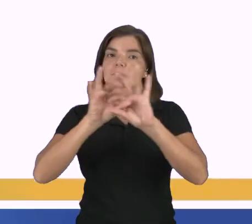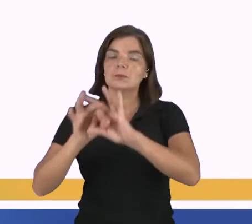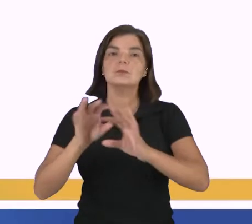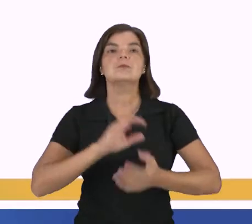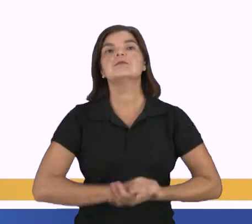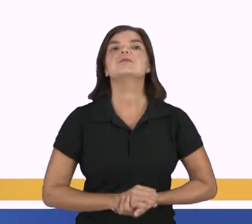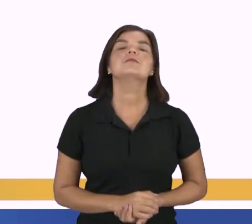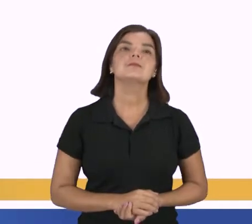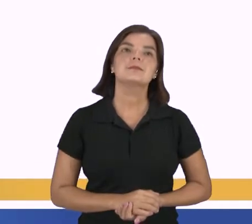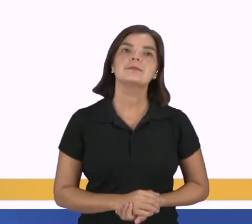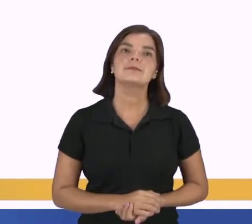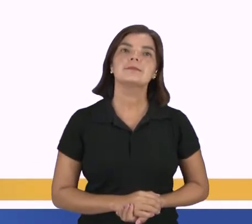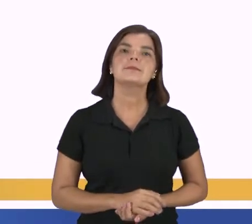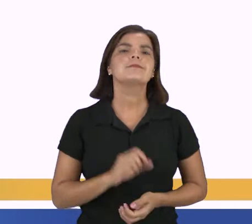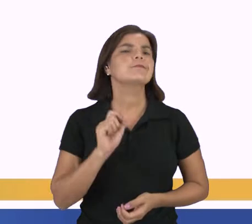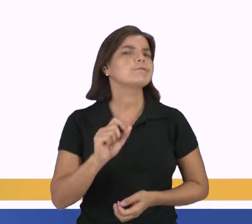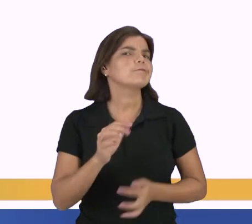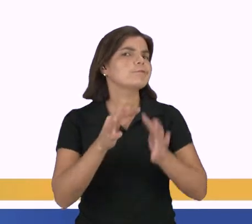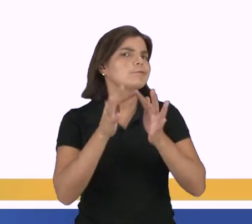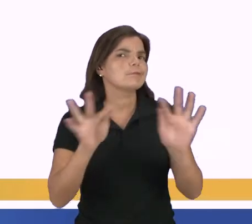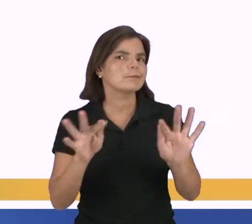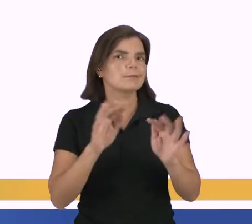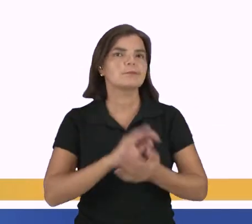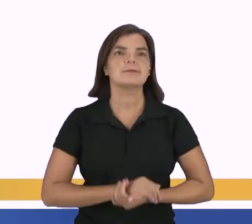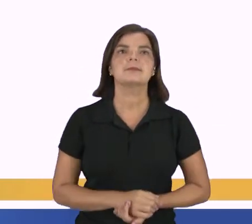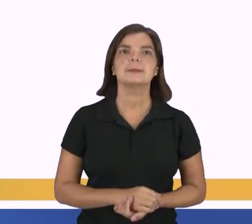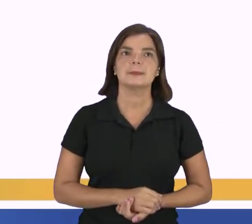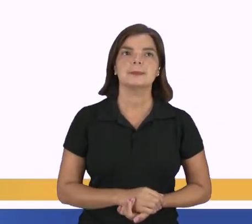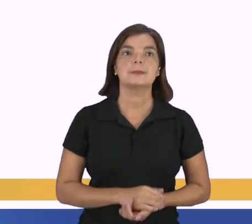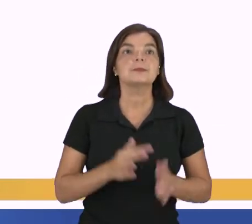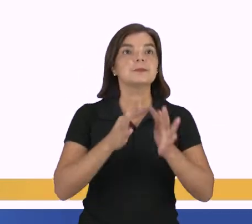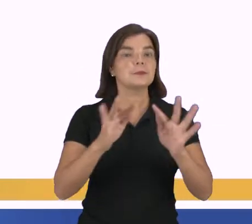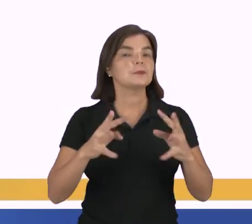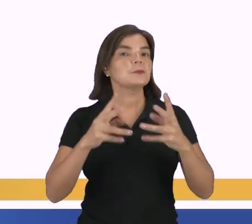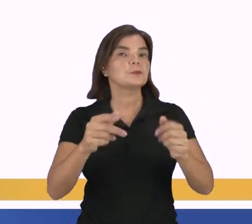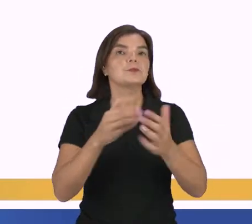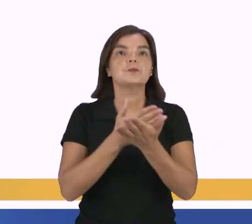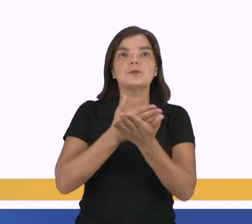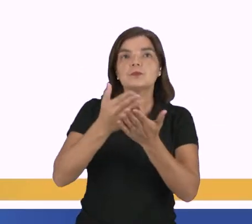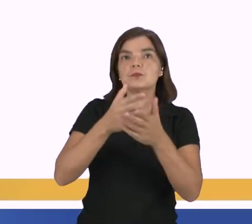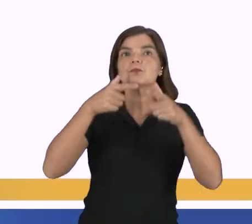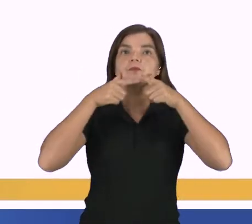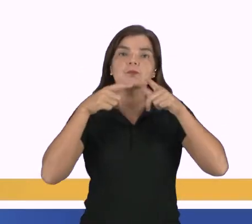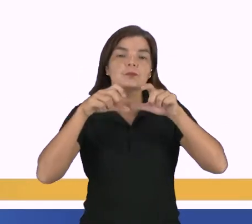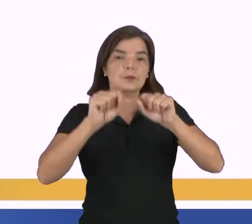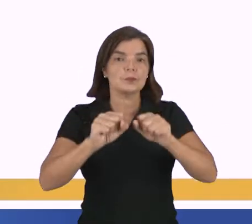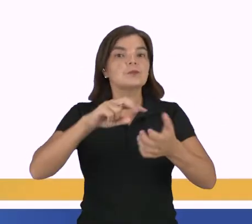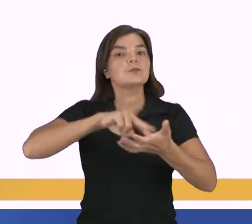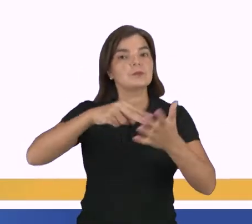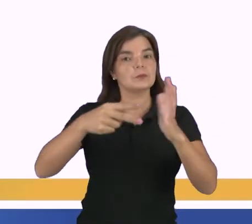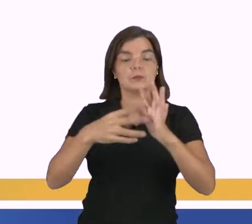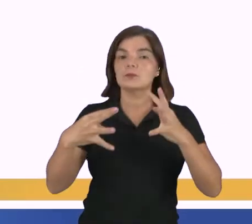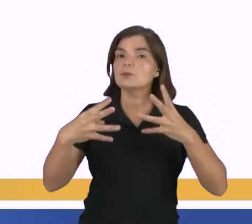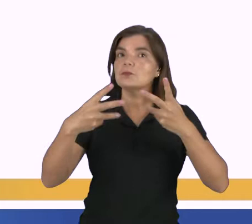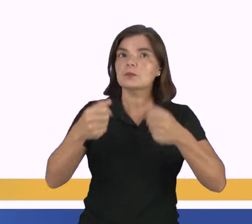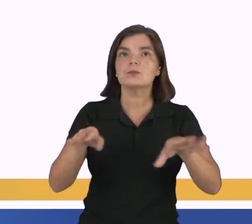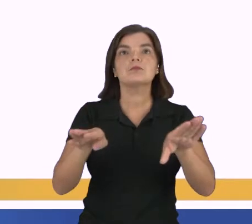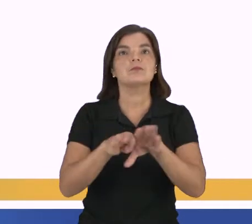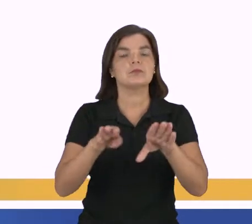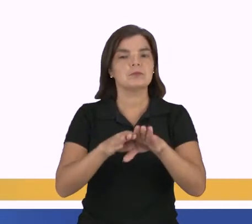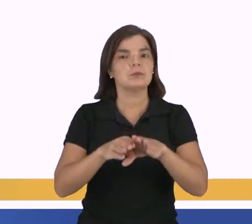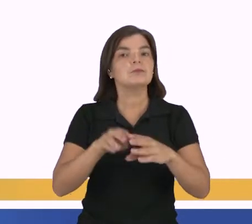Vamos lá? O que seria a frase então? Frase é todo enunciado linguístico que contém um sentido completo e termina com uma